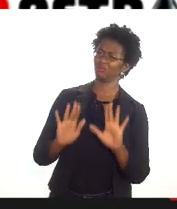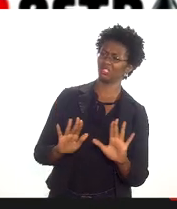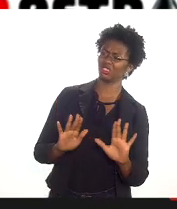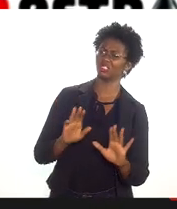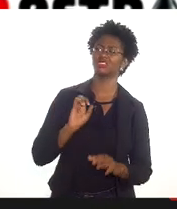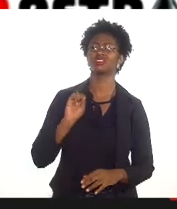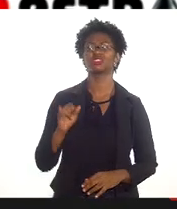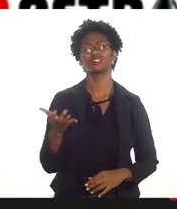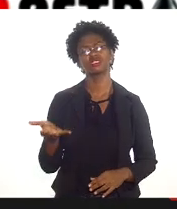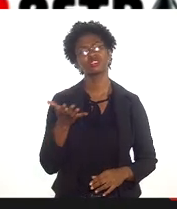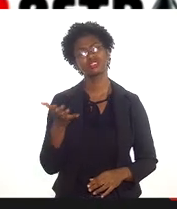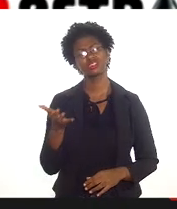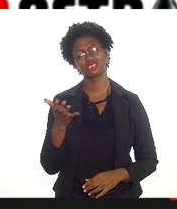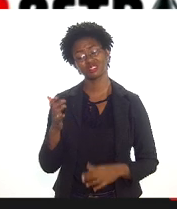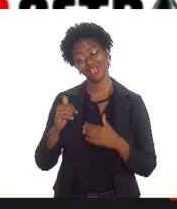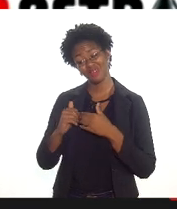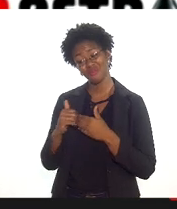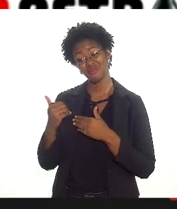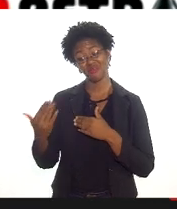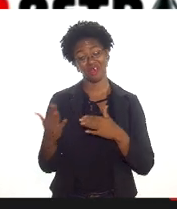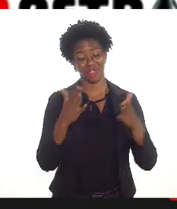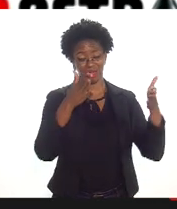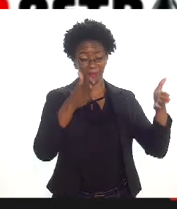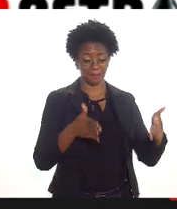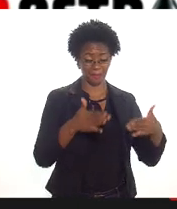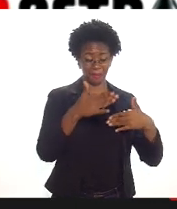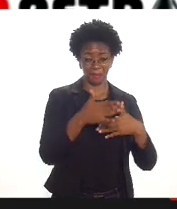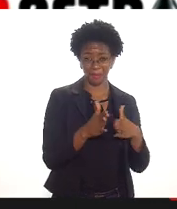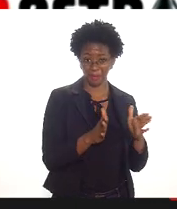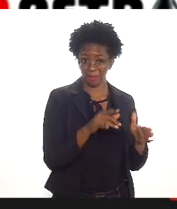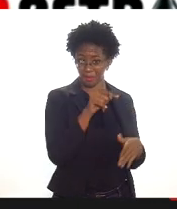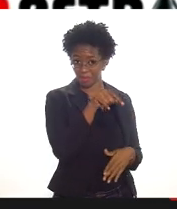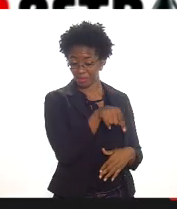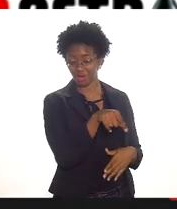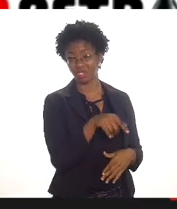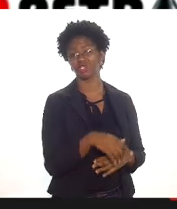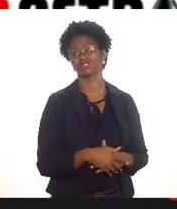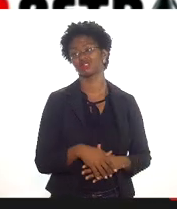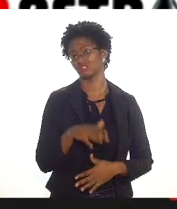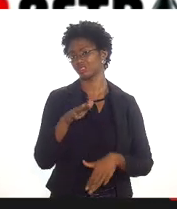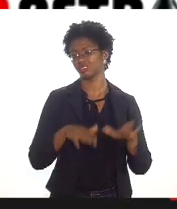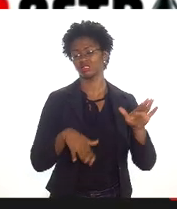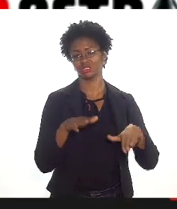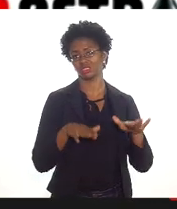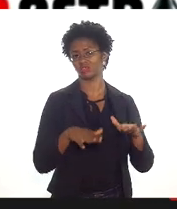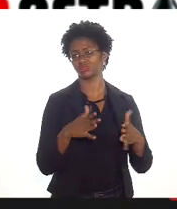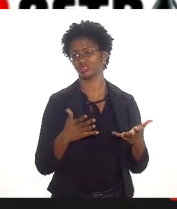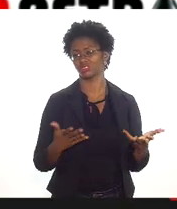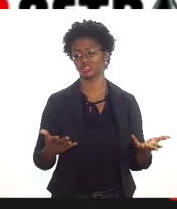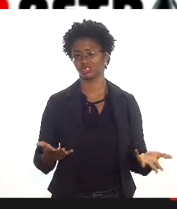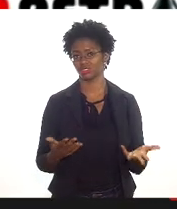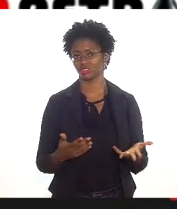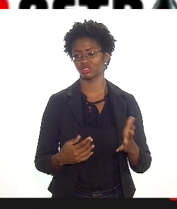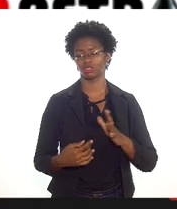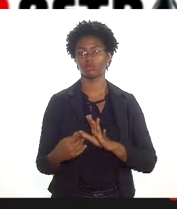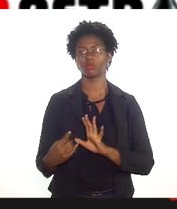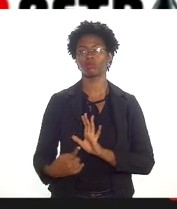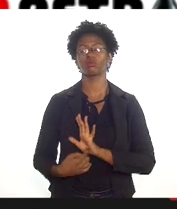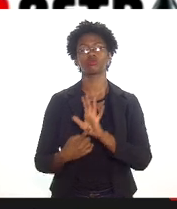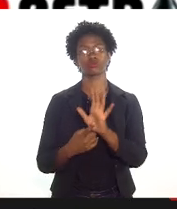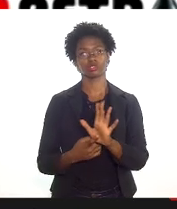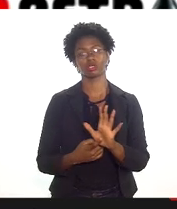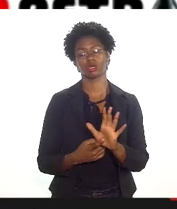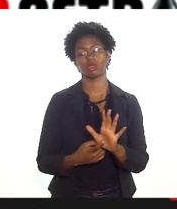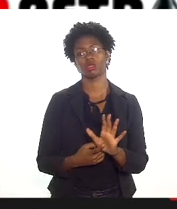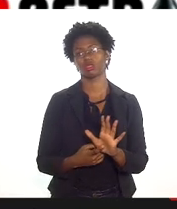fizer fora daquele bloco, né, e, de repente, jogar num demonstrativo para dentro